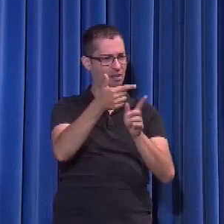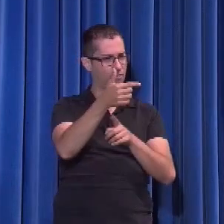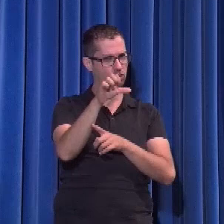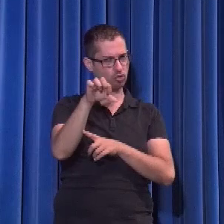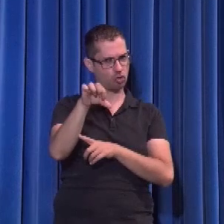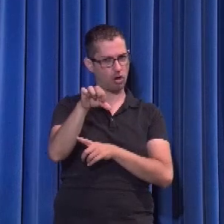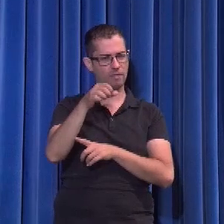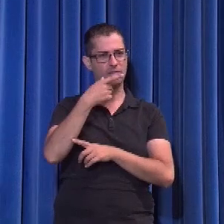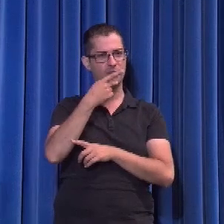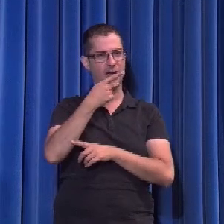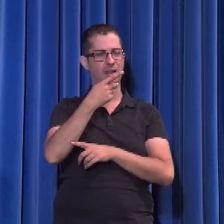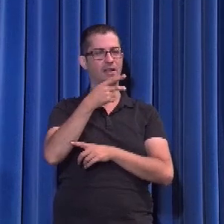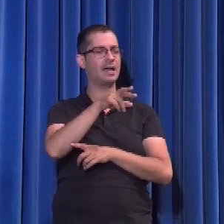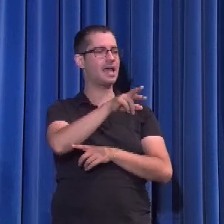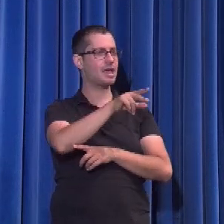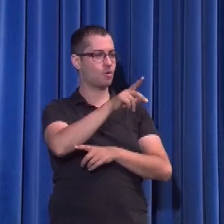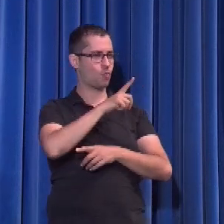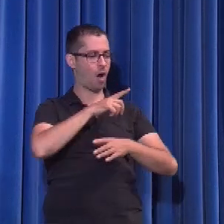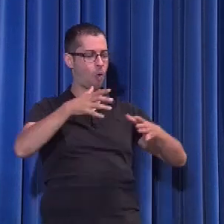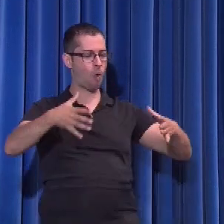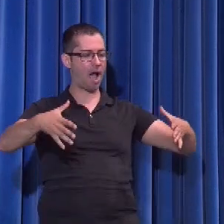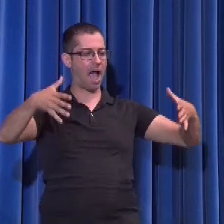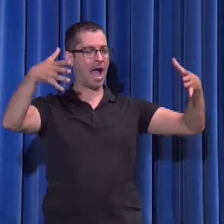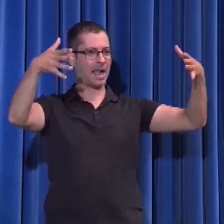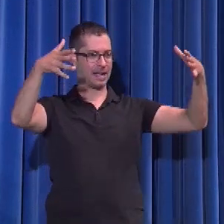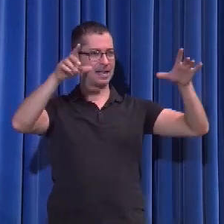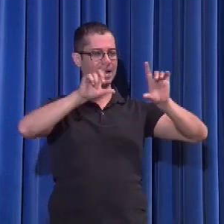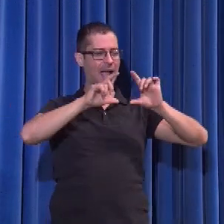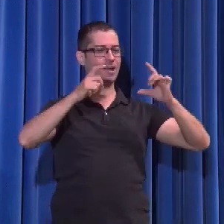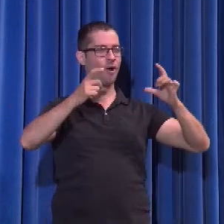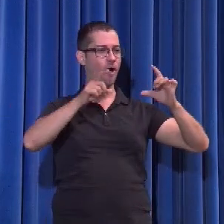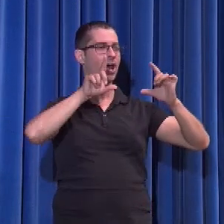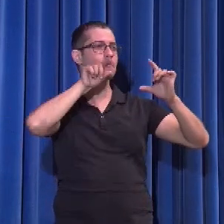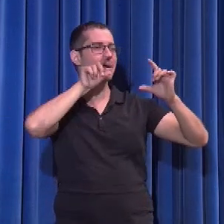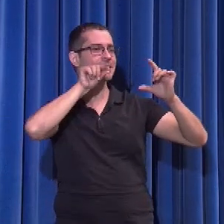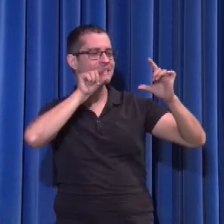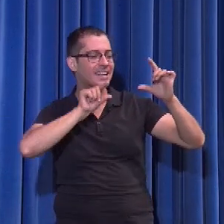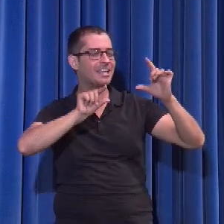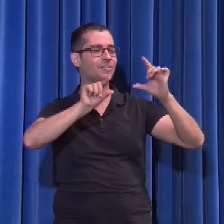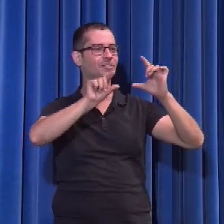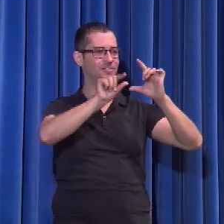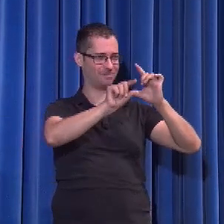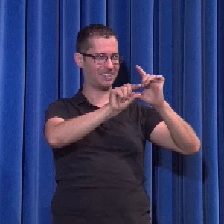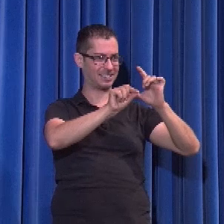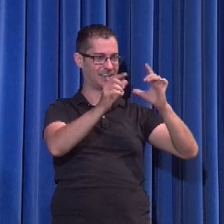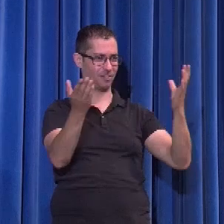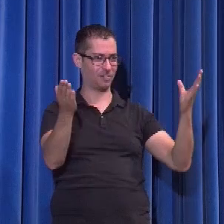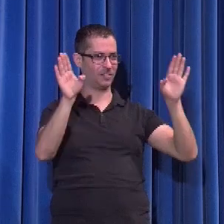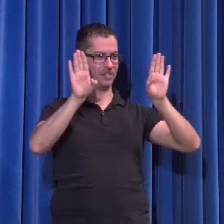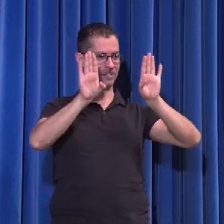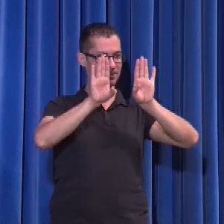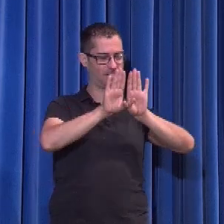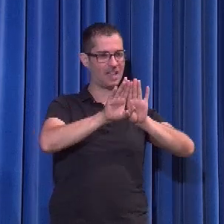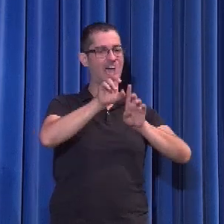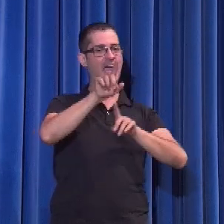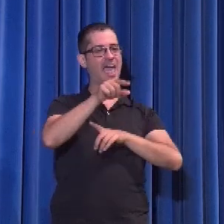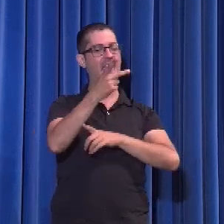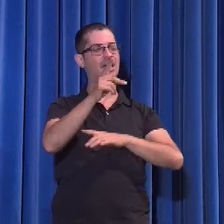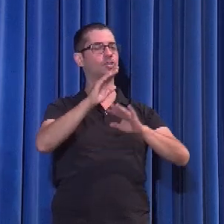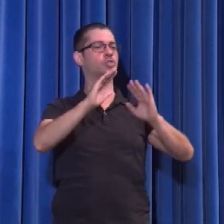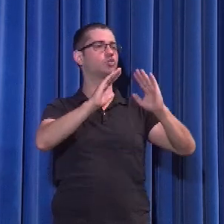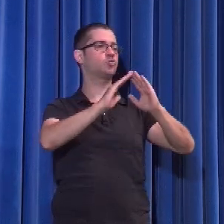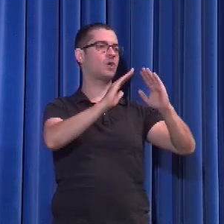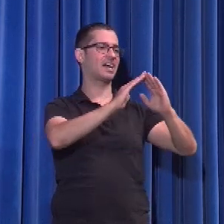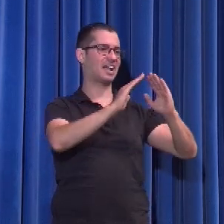como a gaiola cheia de pássaros são as suas casas, veja bem isso aqui, são as suas casas cheias